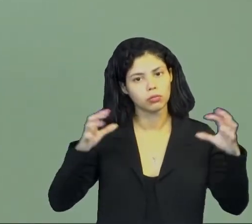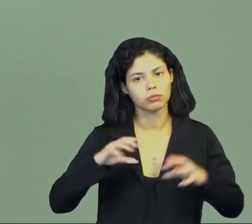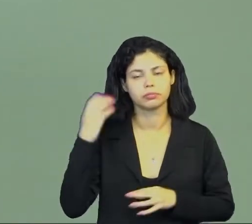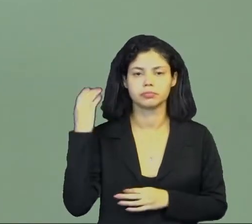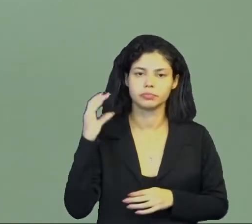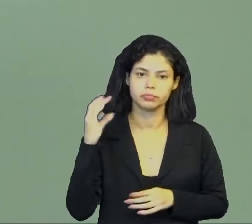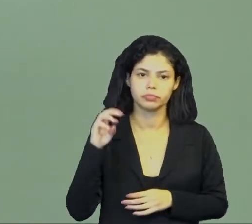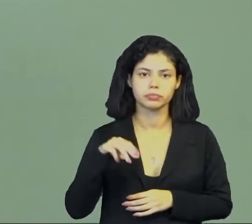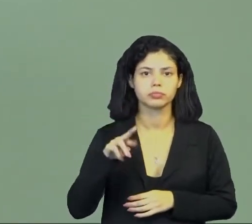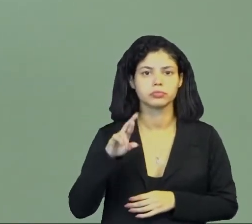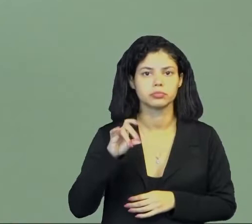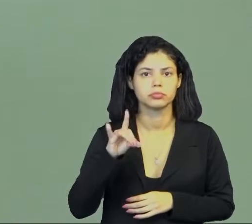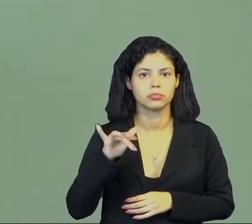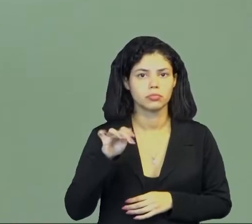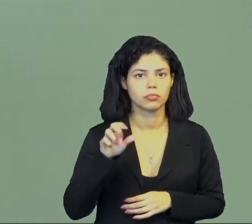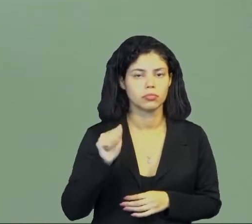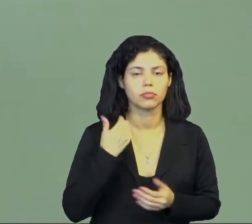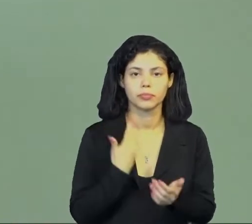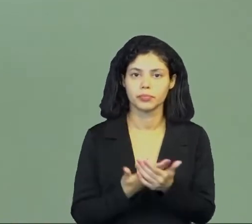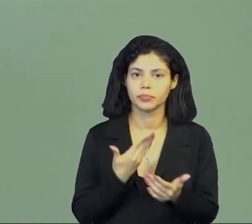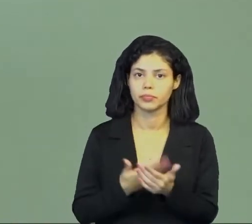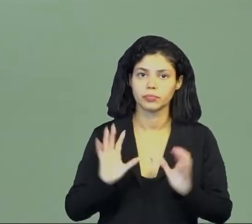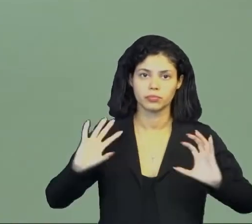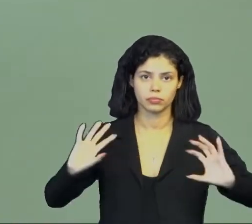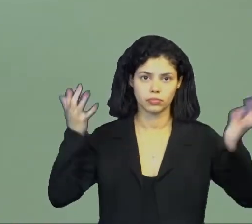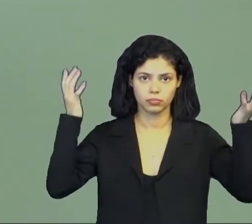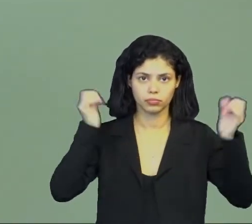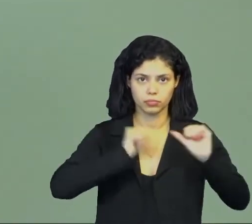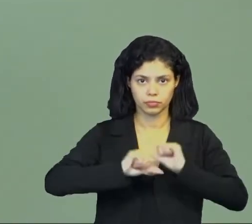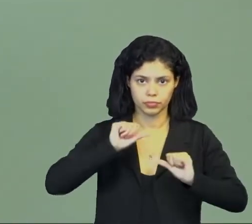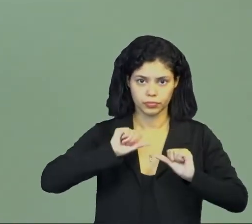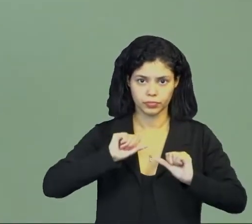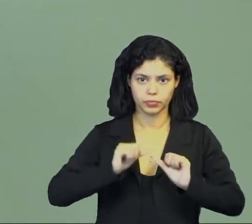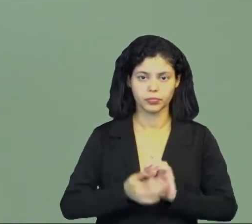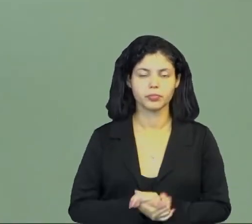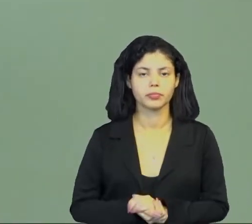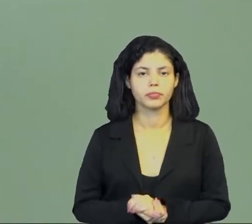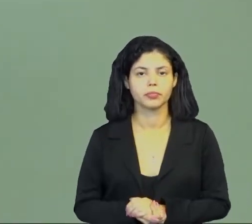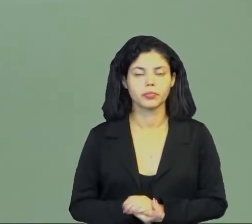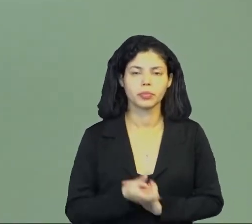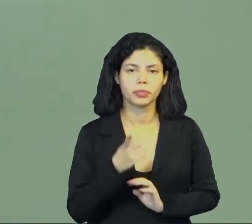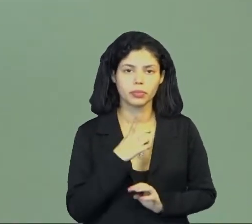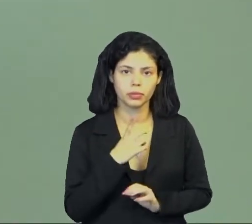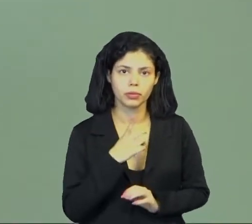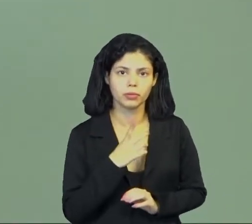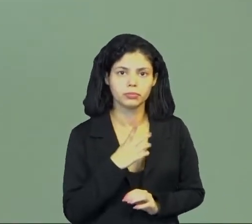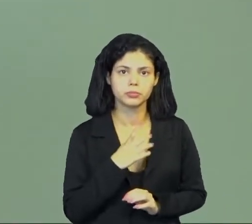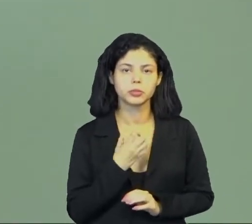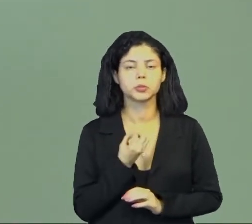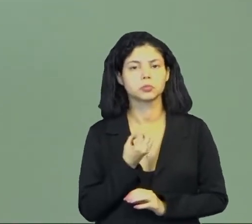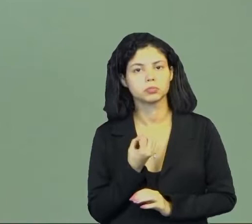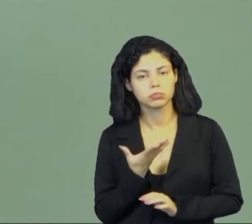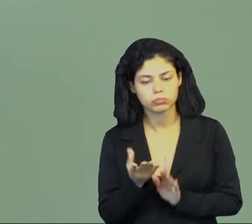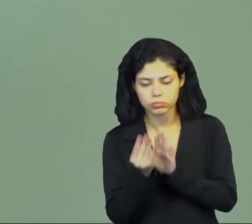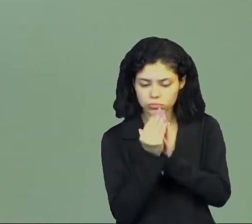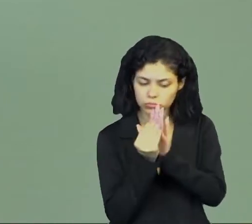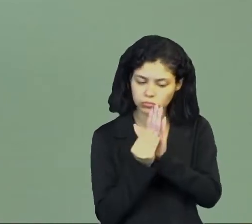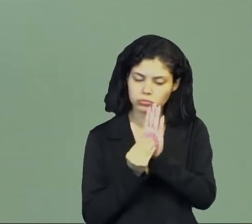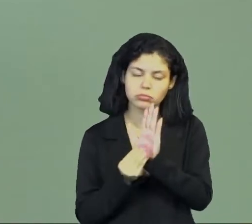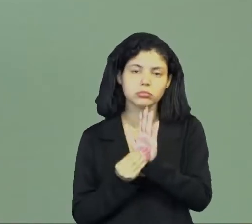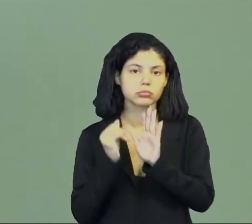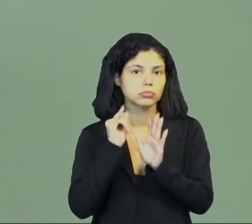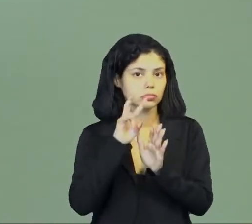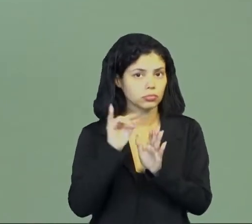Por quê? Porque a meteorologia é uma ciência que estuda as mudanças climáticas. Então, ela tem um embasamento para dizer